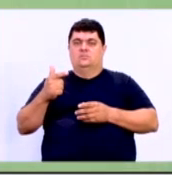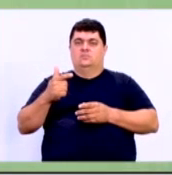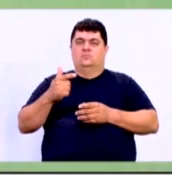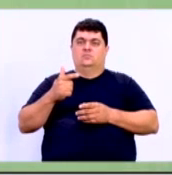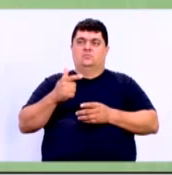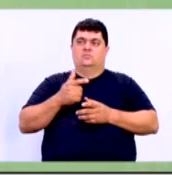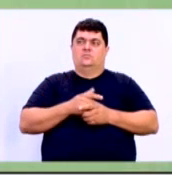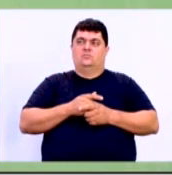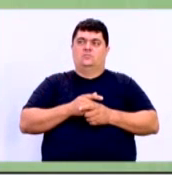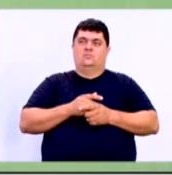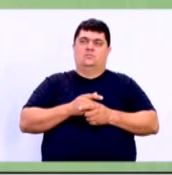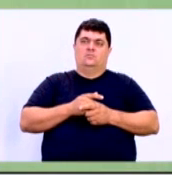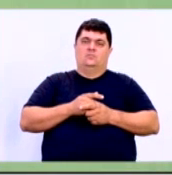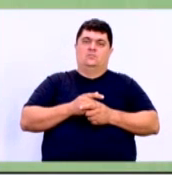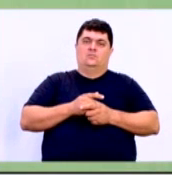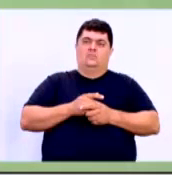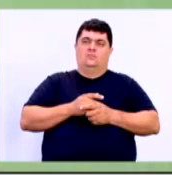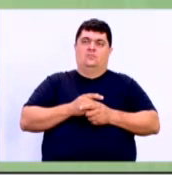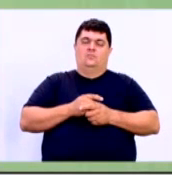esse método.